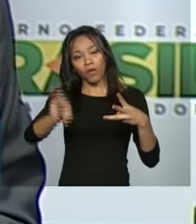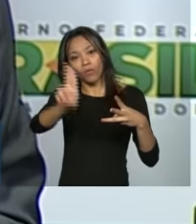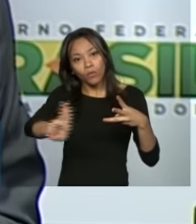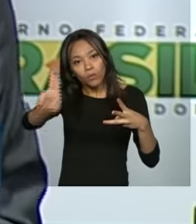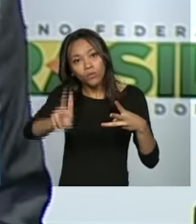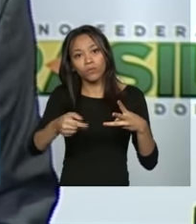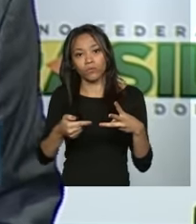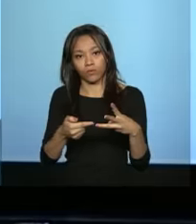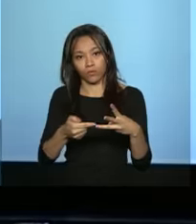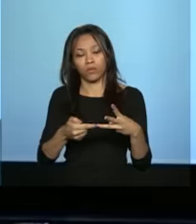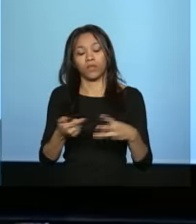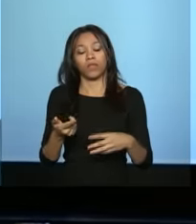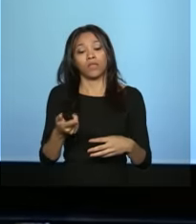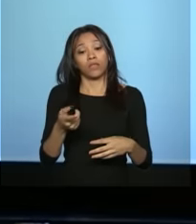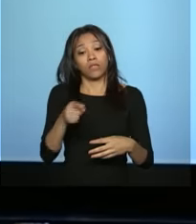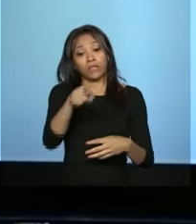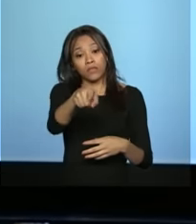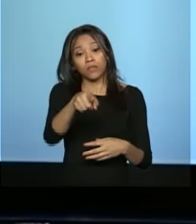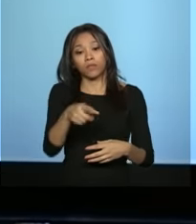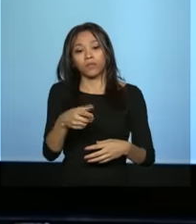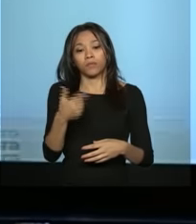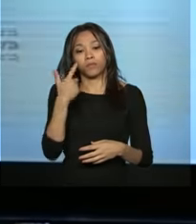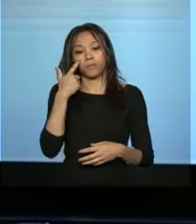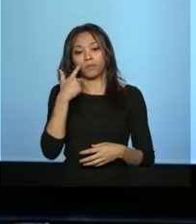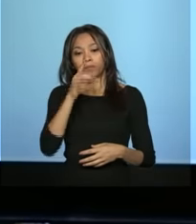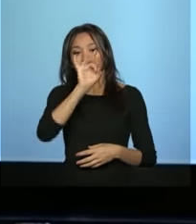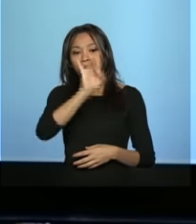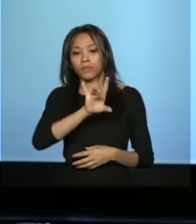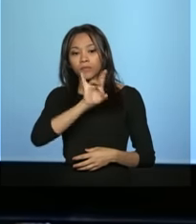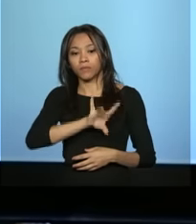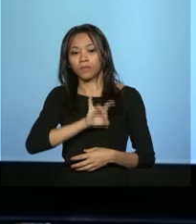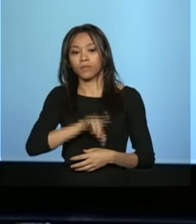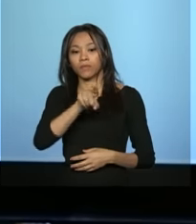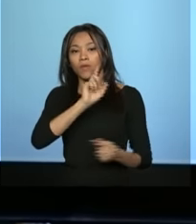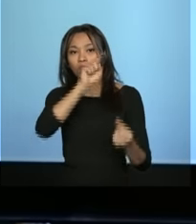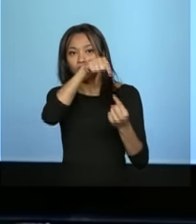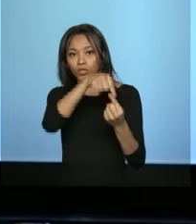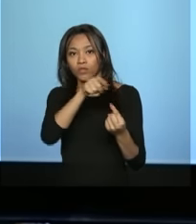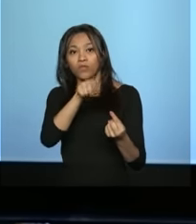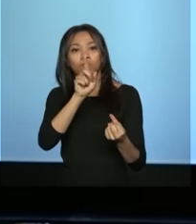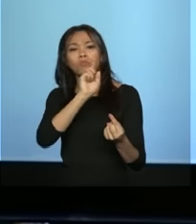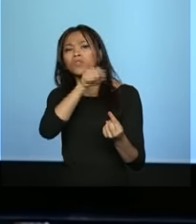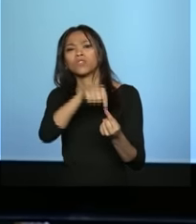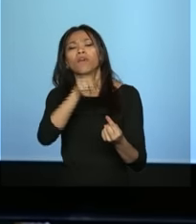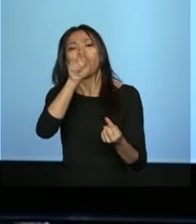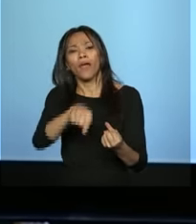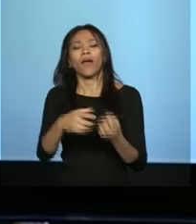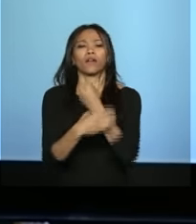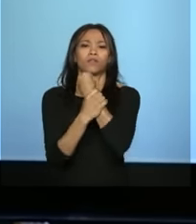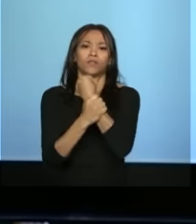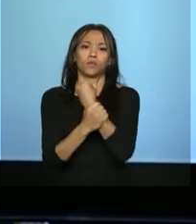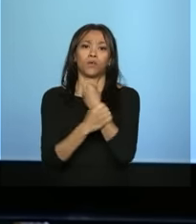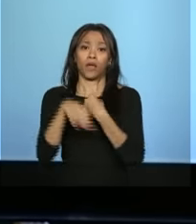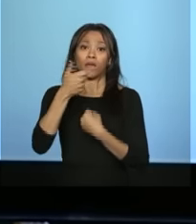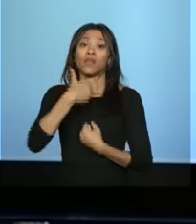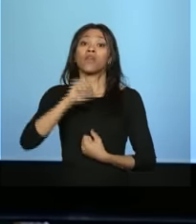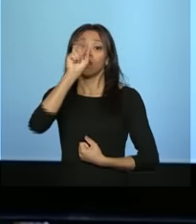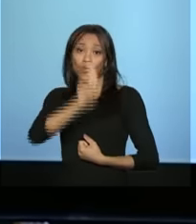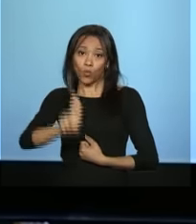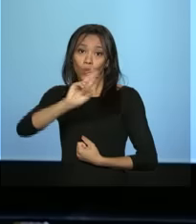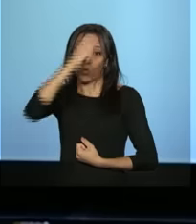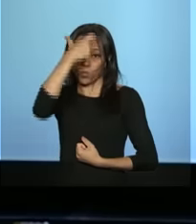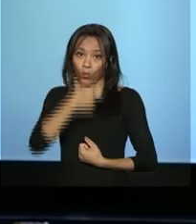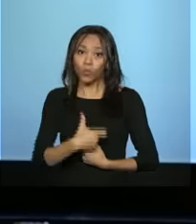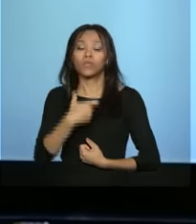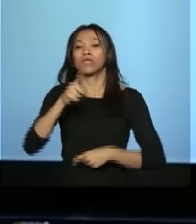objetivo é garantir a segurança passa uma a uma por favor tá garantir a Segurança do paciente do uso racional dos